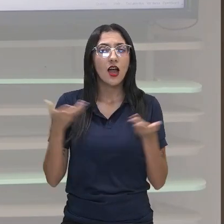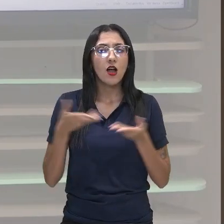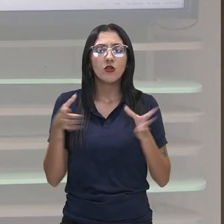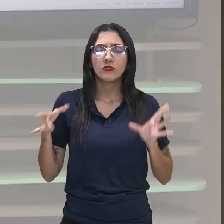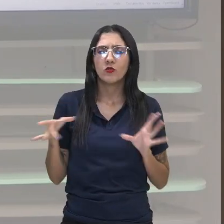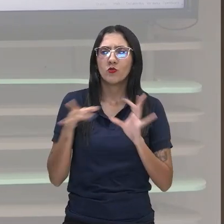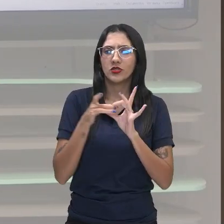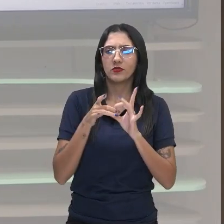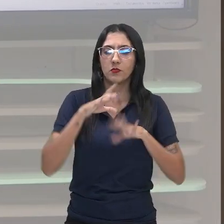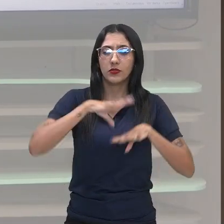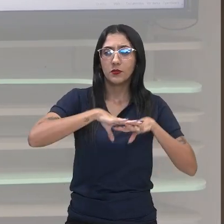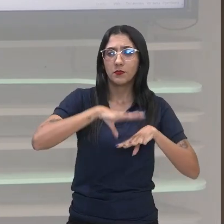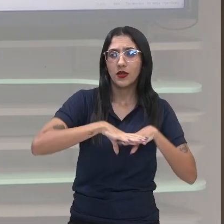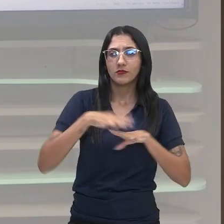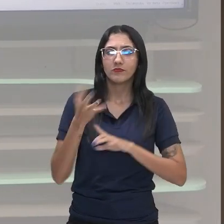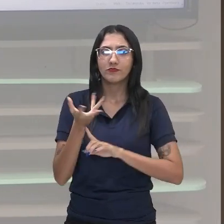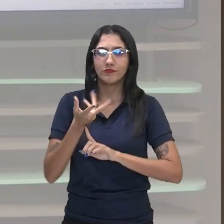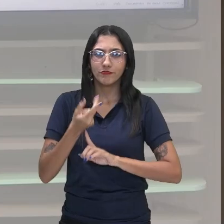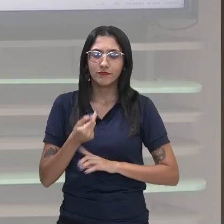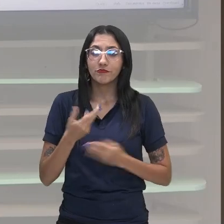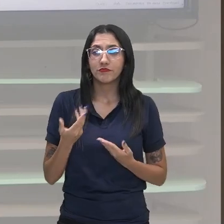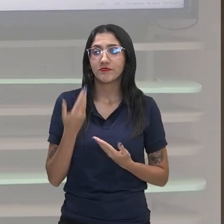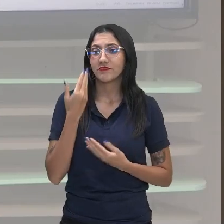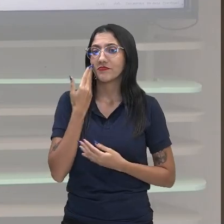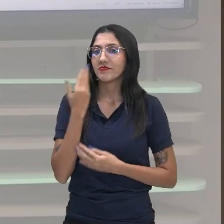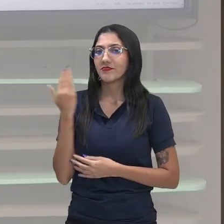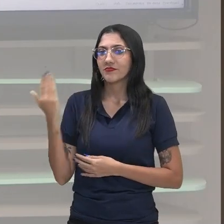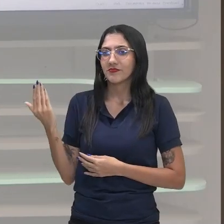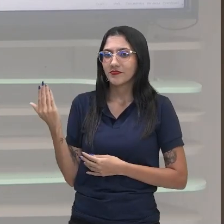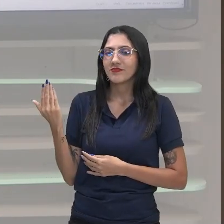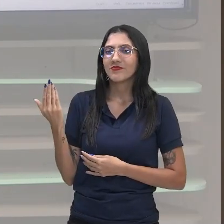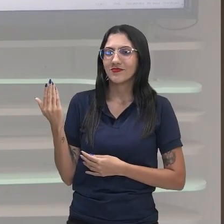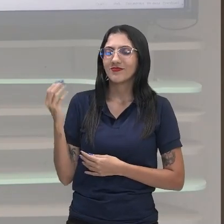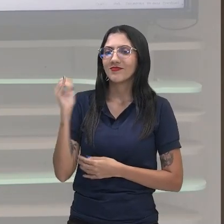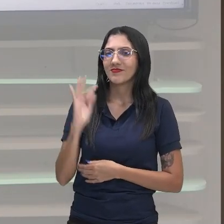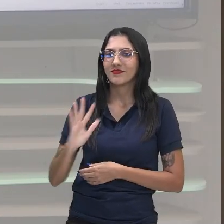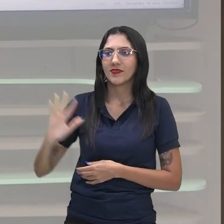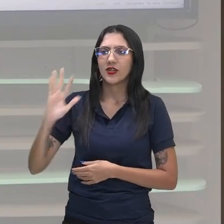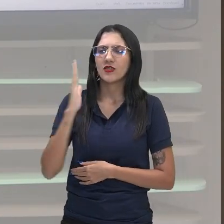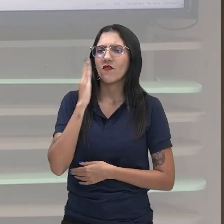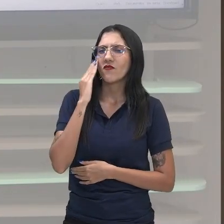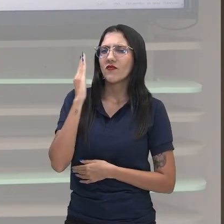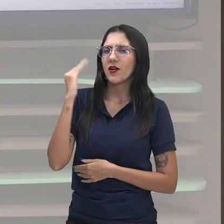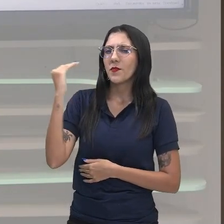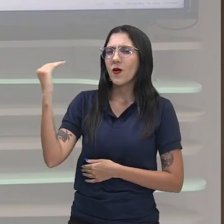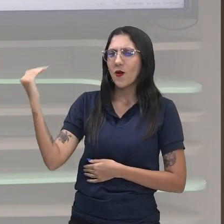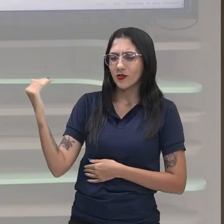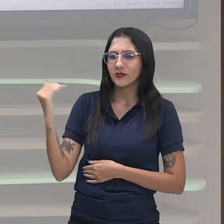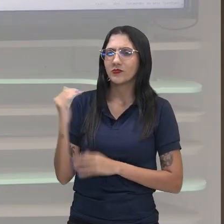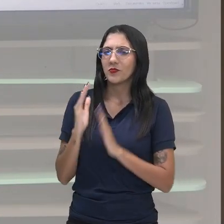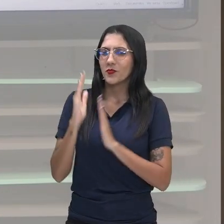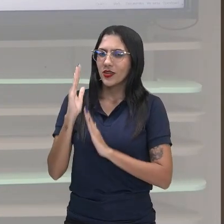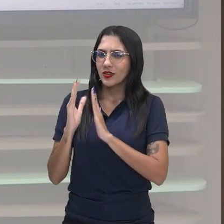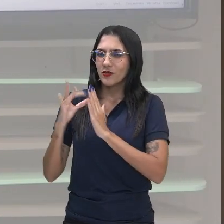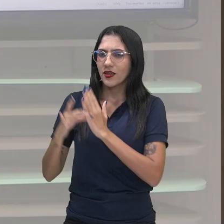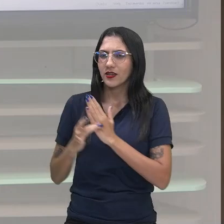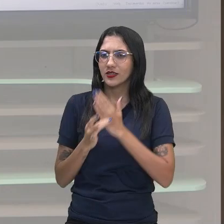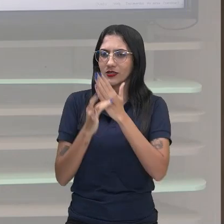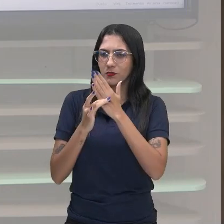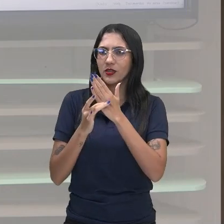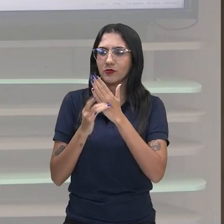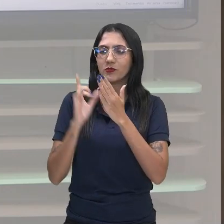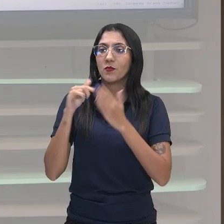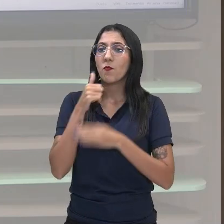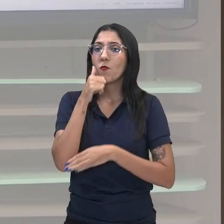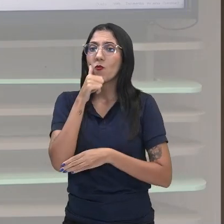arte. Para isso eu trouxe uma obra que é ícone do período da arte do Renascimento, que é a Mona Lisa. E